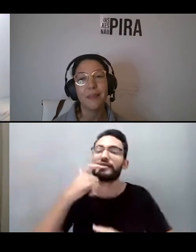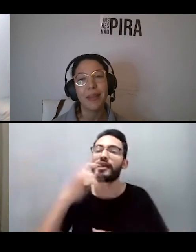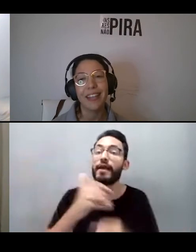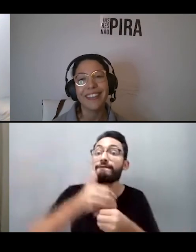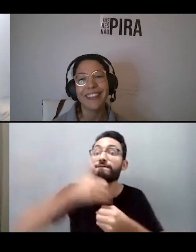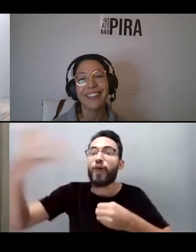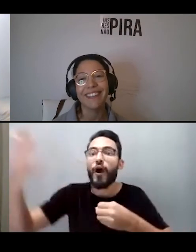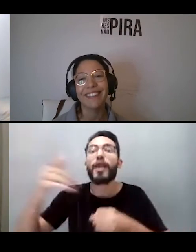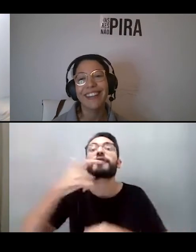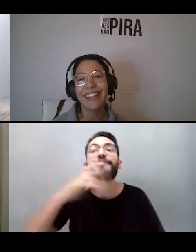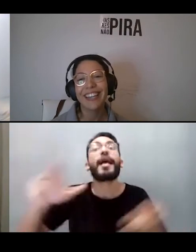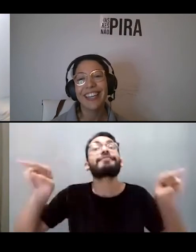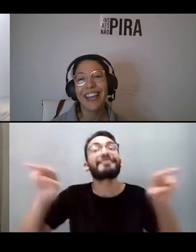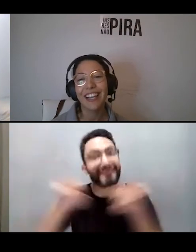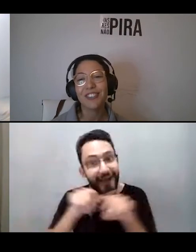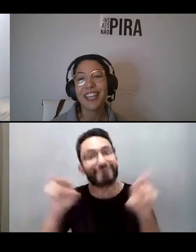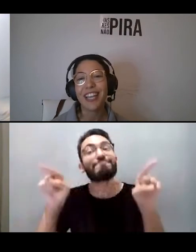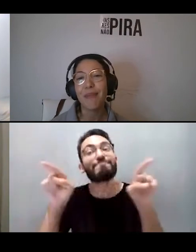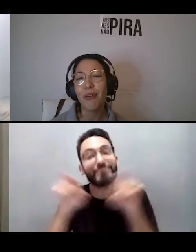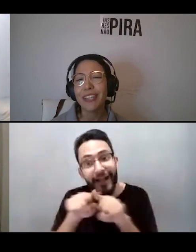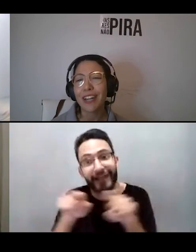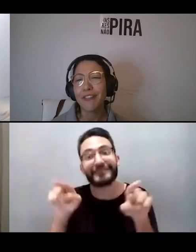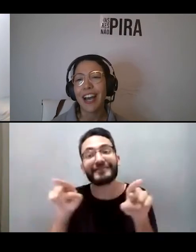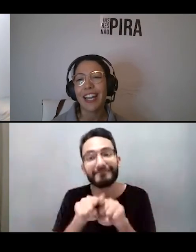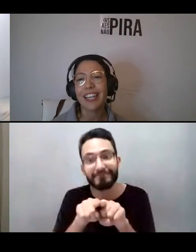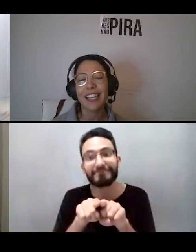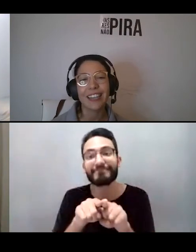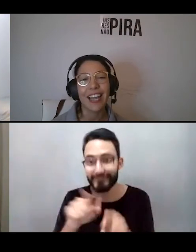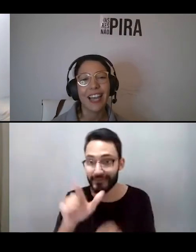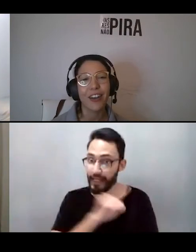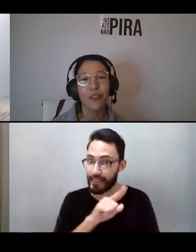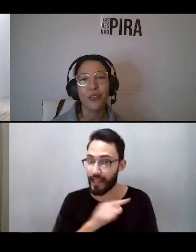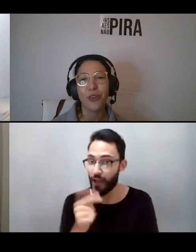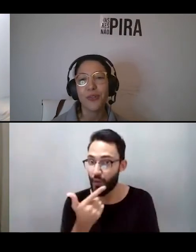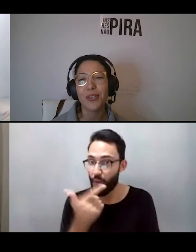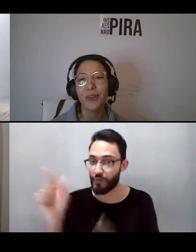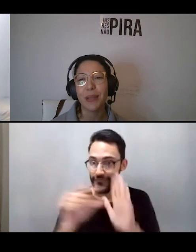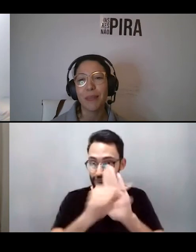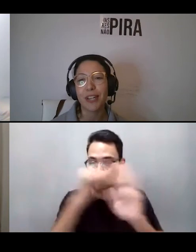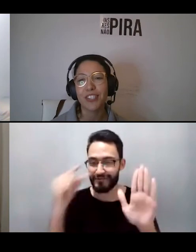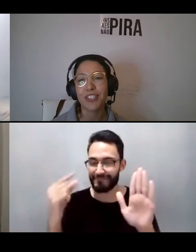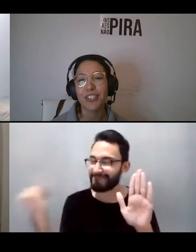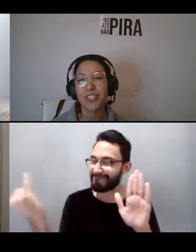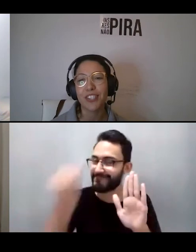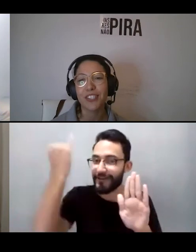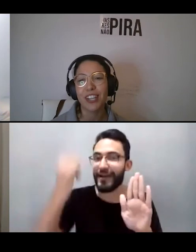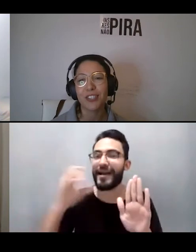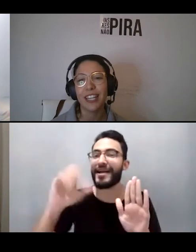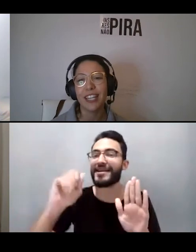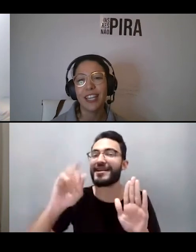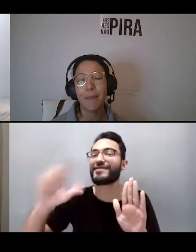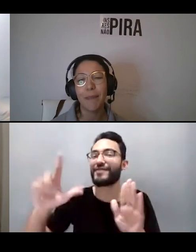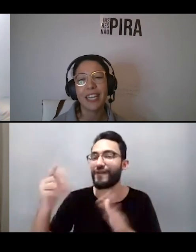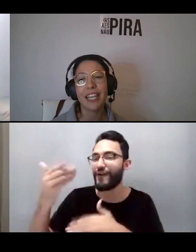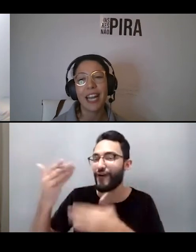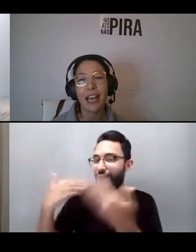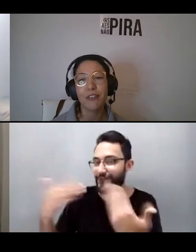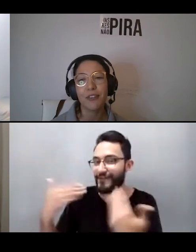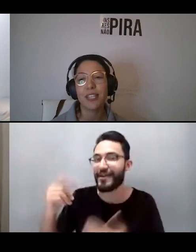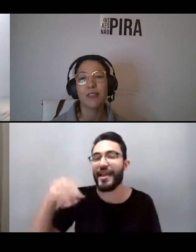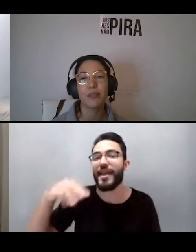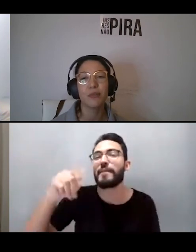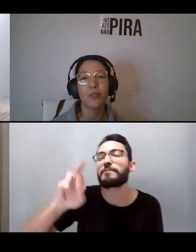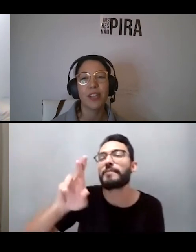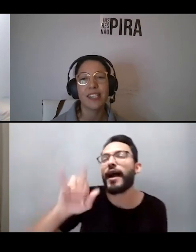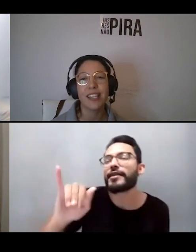CIT também. Então, acho que tem uma outra fala que até a Carol trouxe ontem para a gente, acho que foi da Mari Graff,